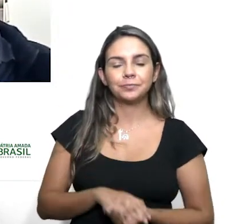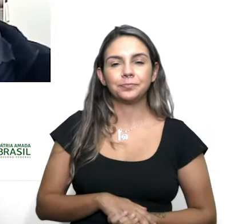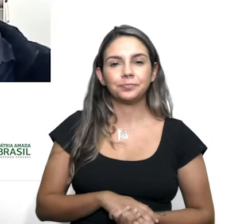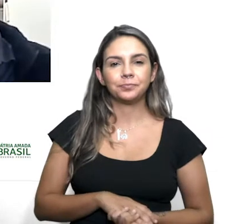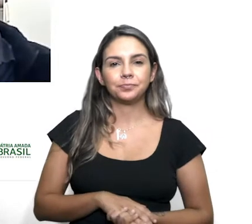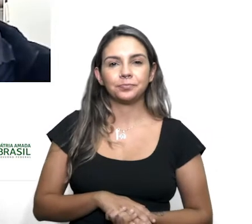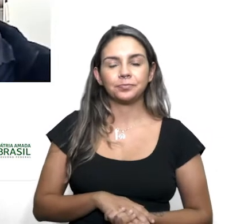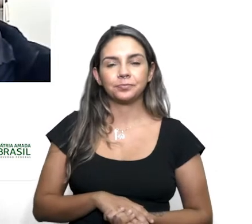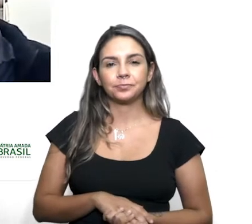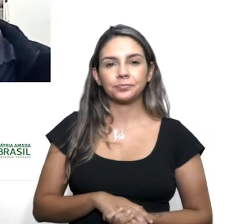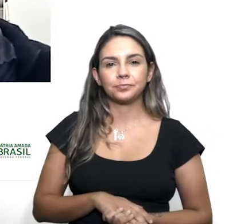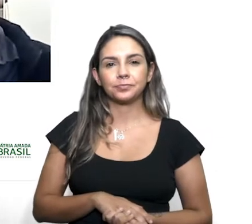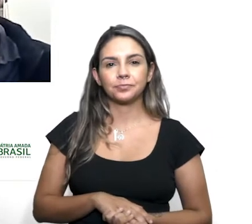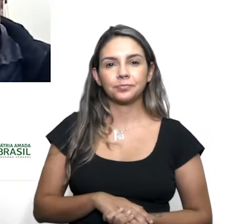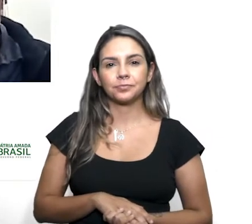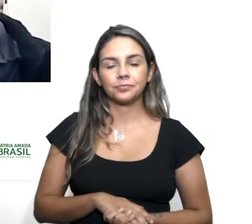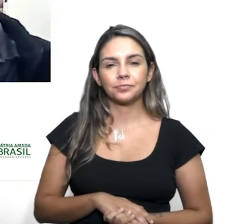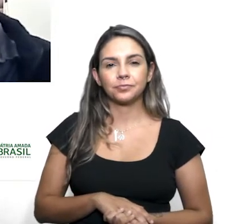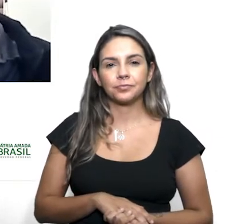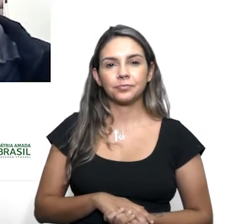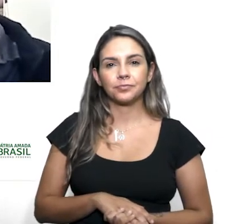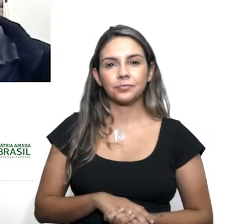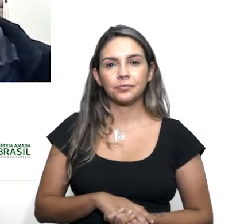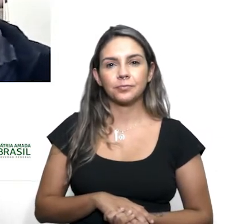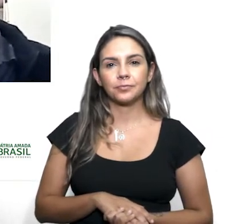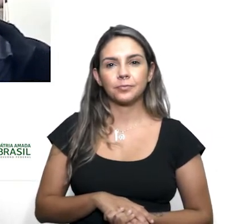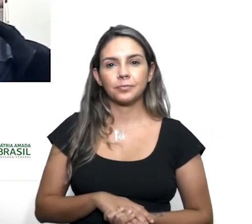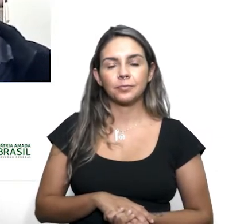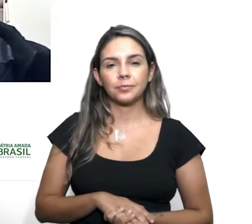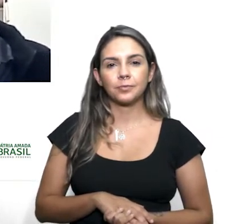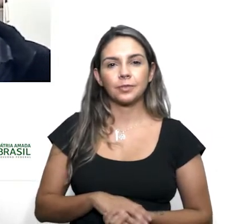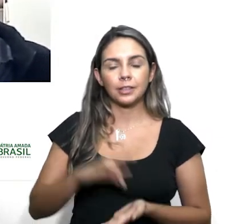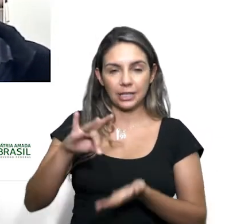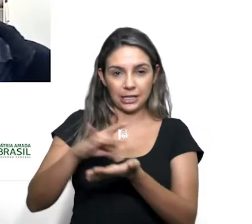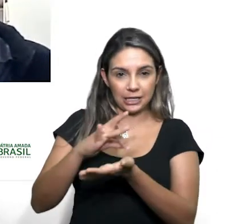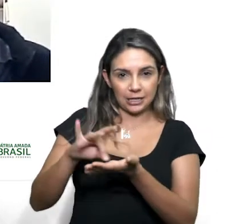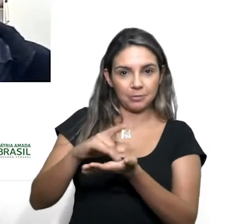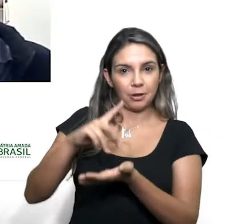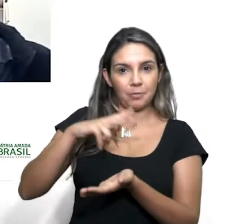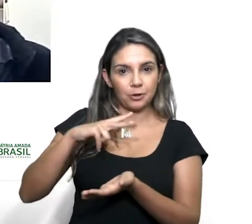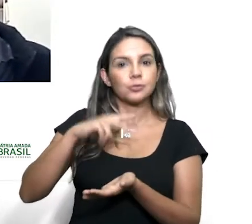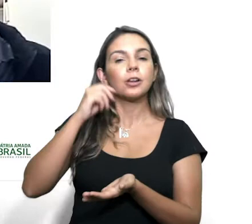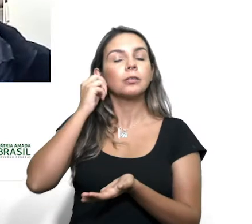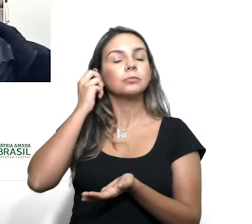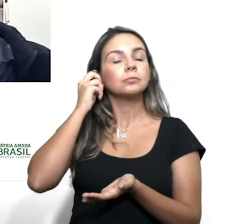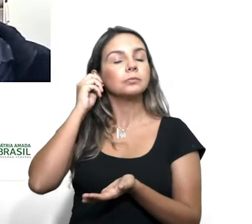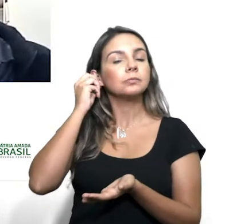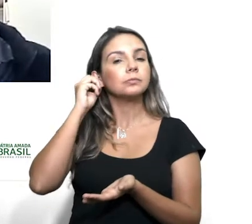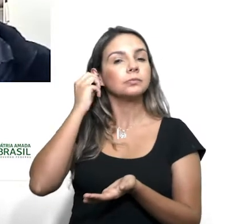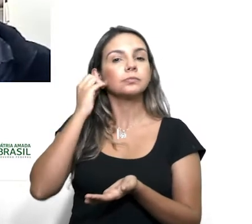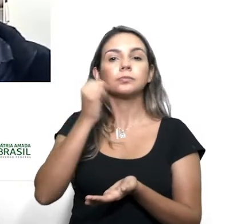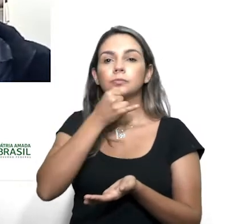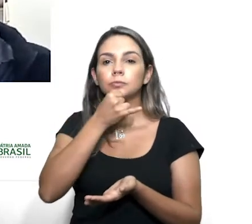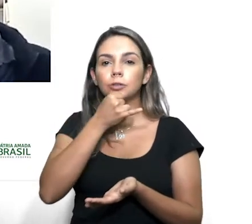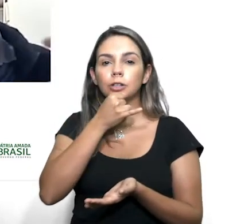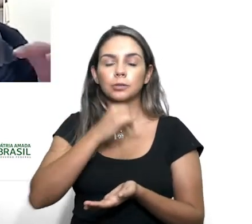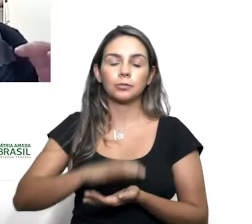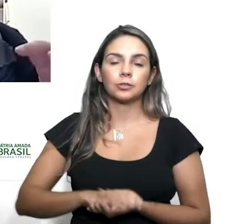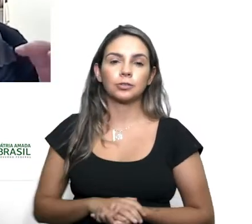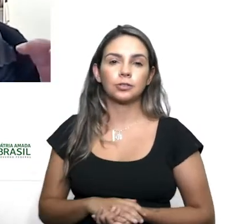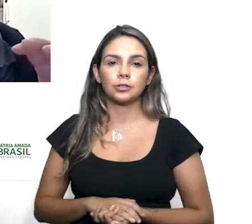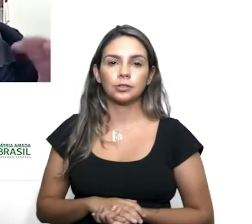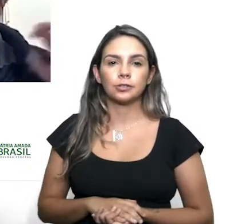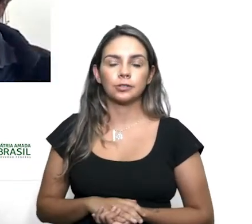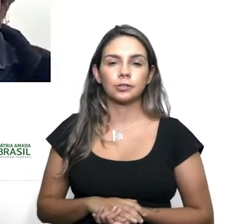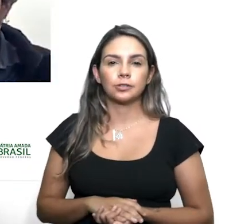nisso talvez eu seja, os meus livros sejam estranhos nesse particular. Por exemplo, se pensarmos, há escritores